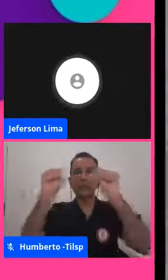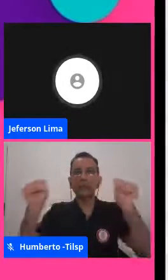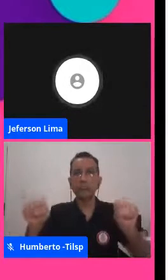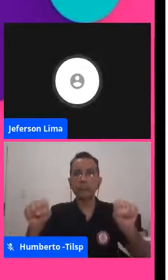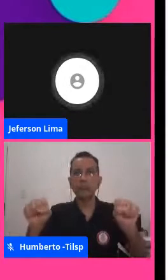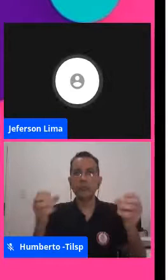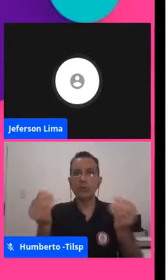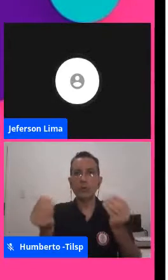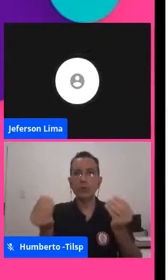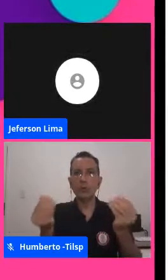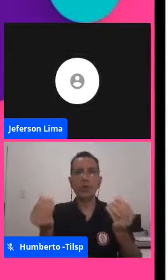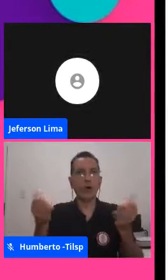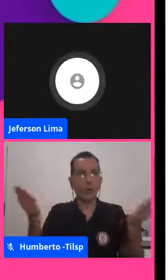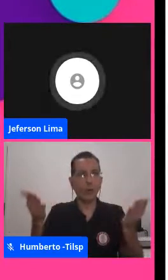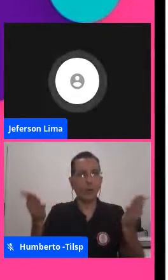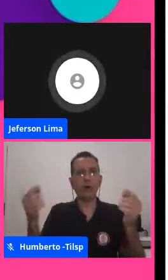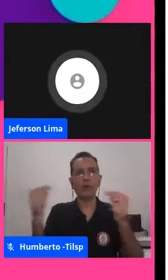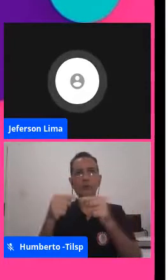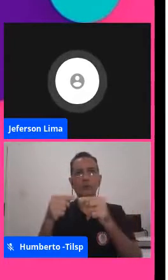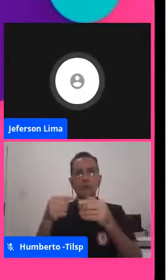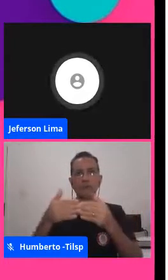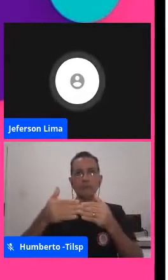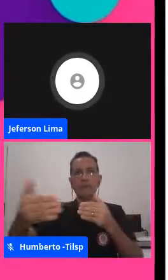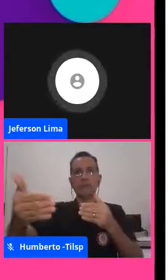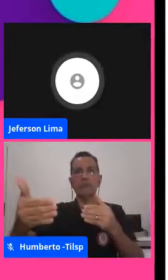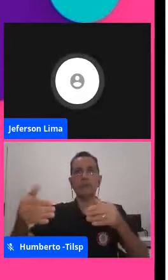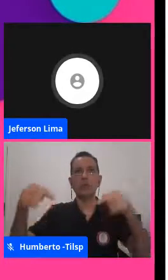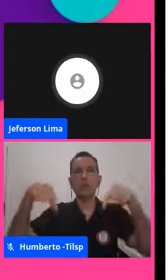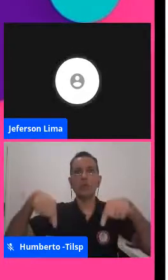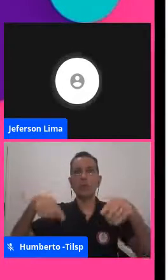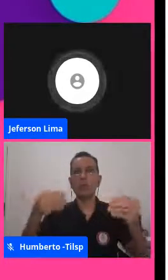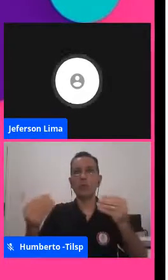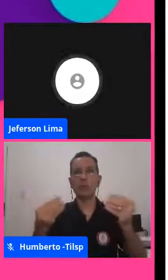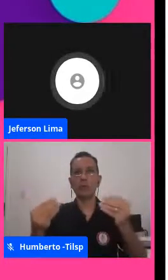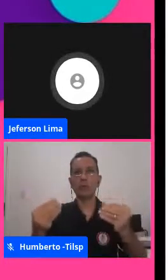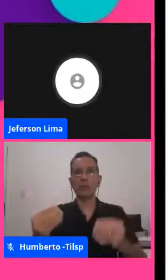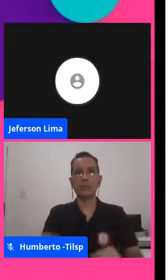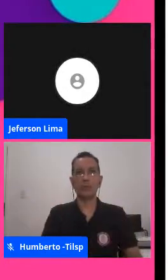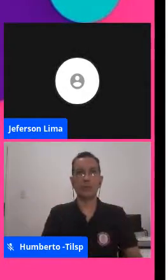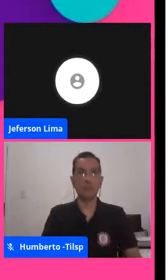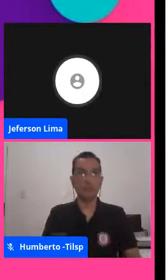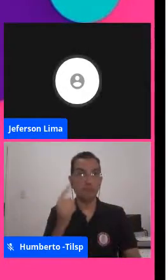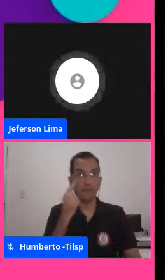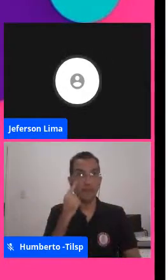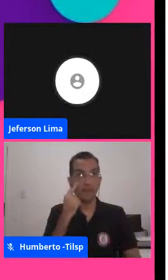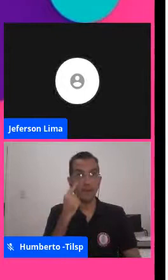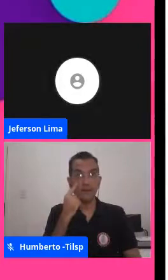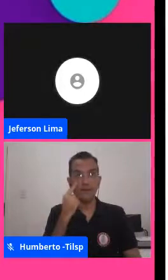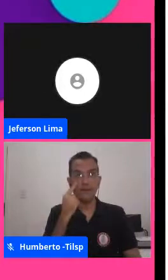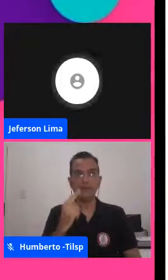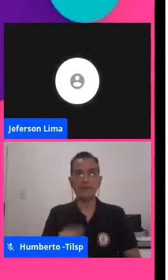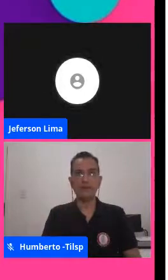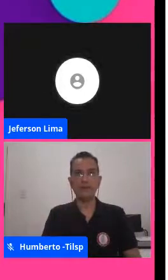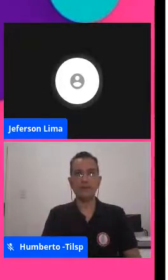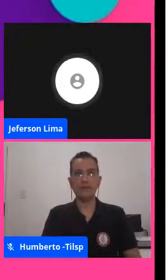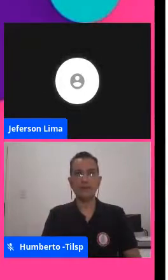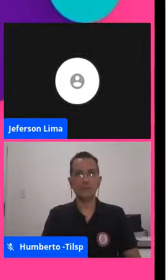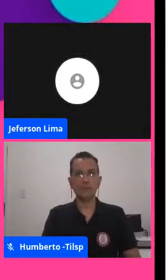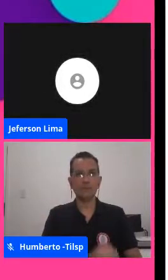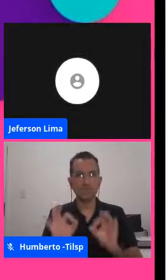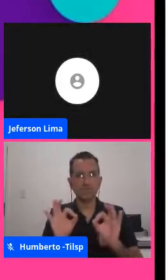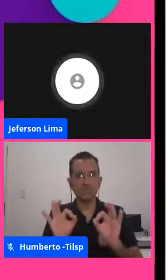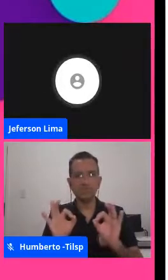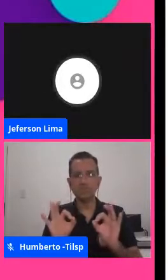mesmo na nossa apresentação. O objetivo da nossa aula hoje aí é justamente de verificar, né? Deixa eu só fazer um detalhezinho aqui,